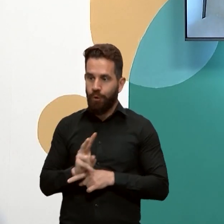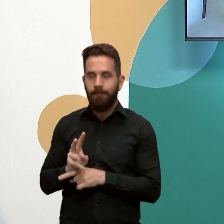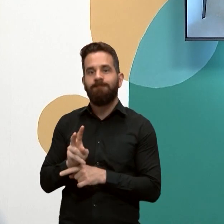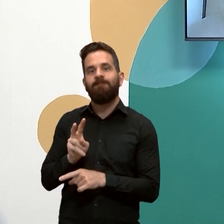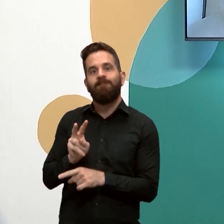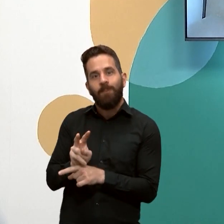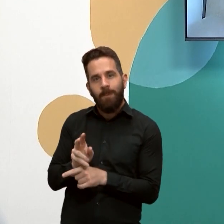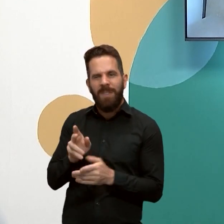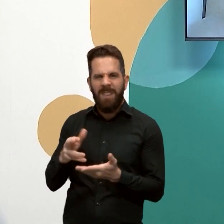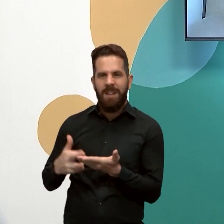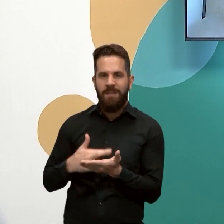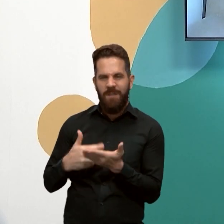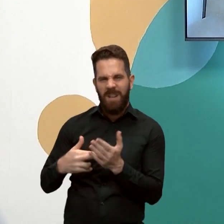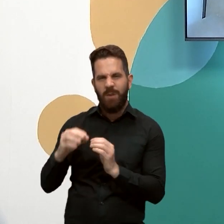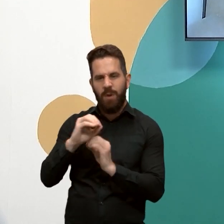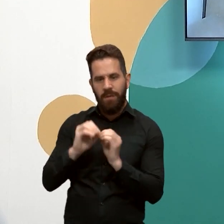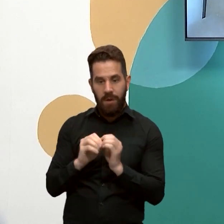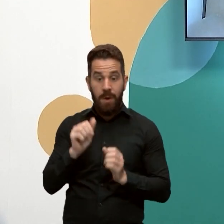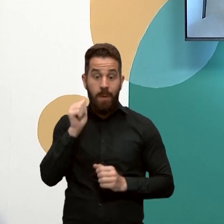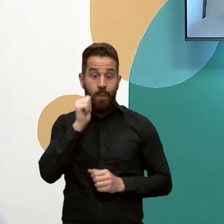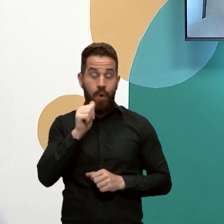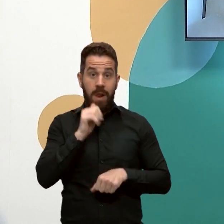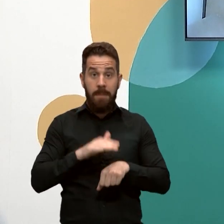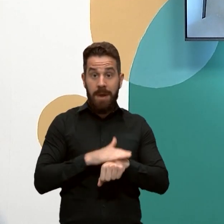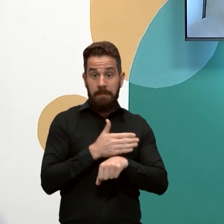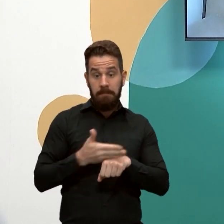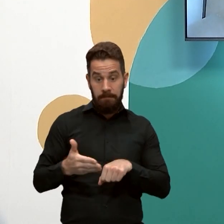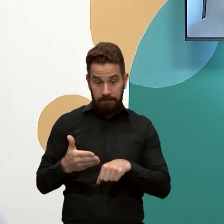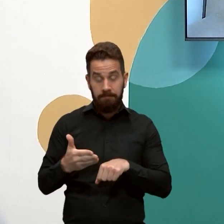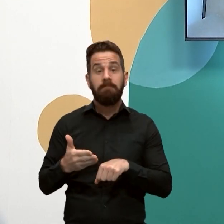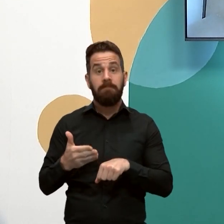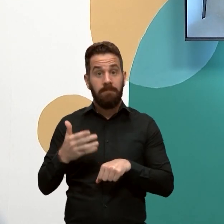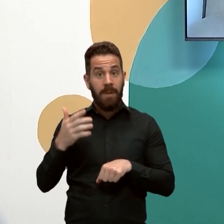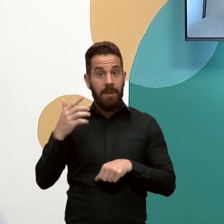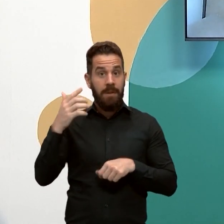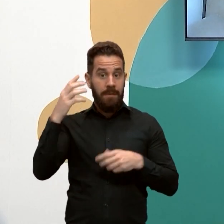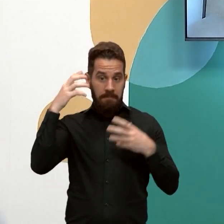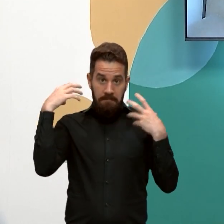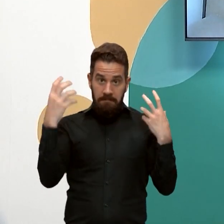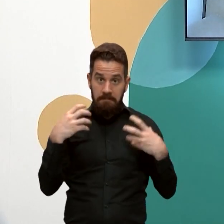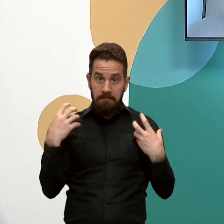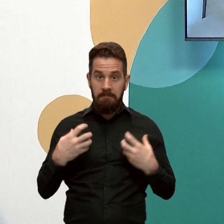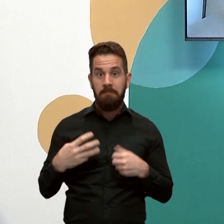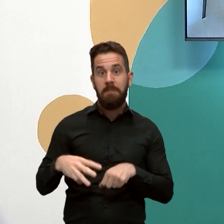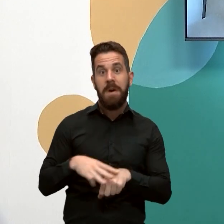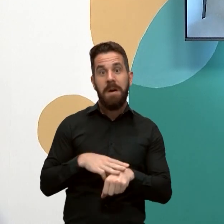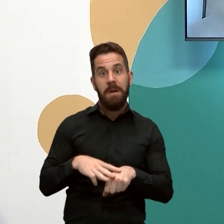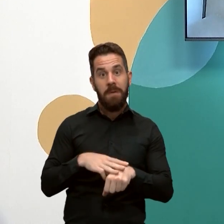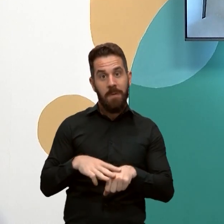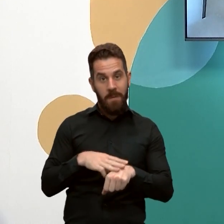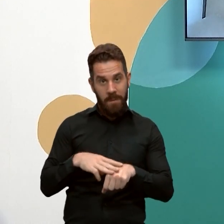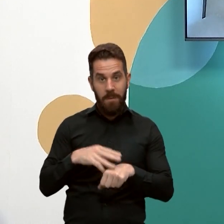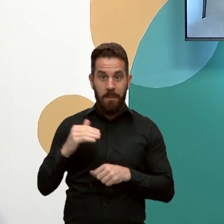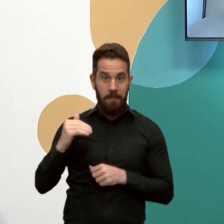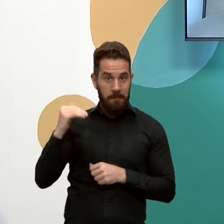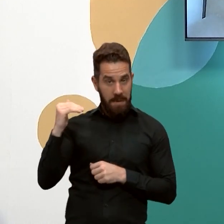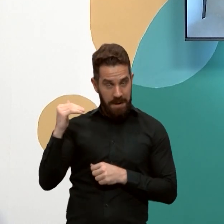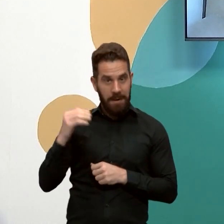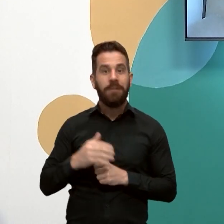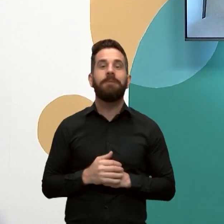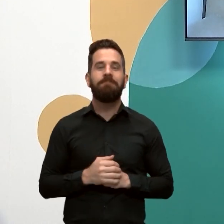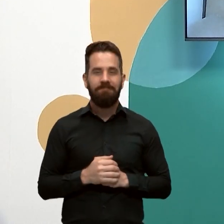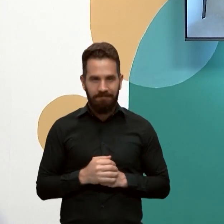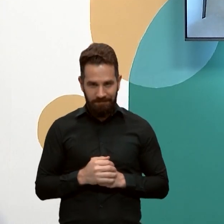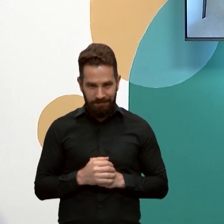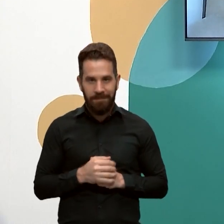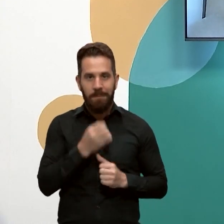como uma mulher de pele clara, com cabelos castanhos cacheados e altura média. Olá, Flávia! Muito obrigada pela sua presença aqui no Mundo